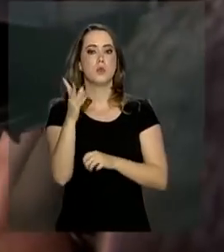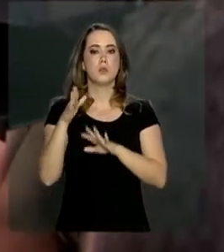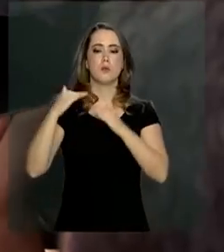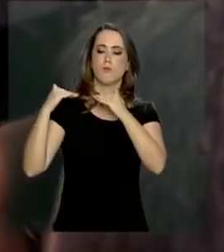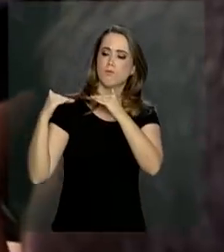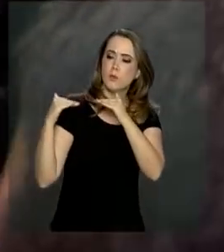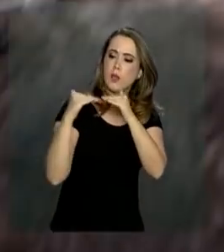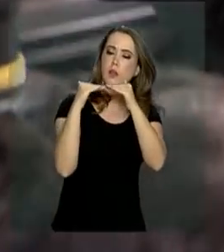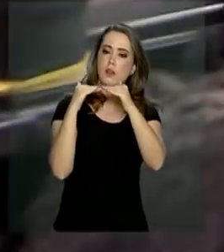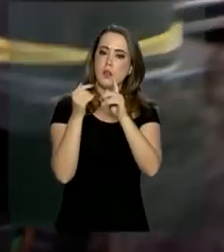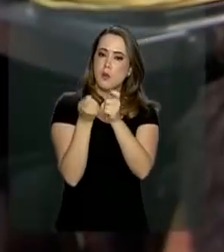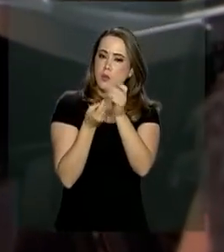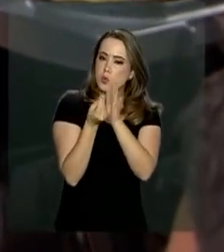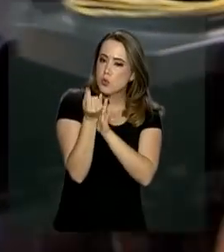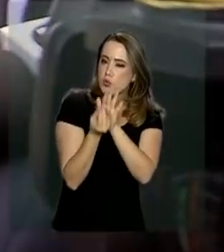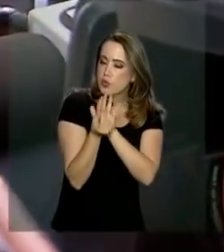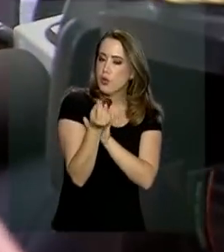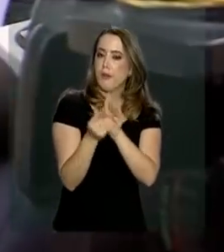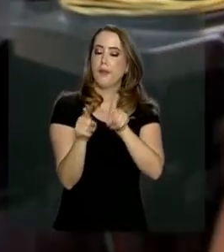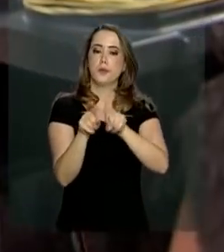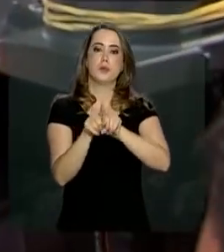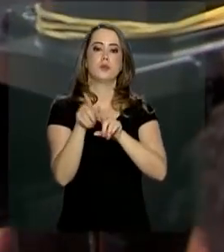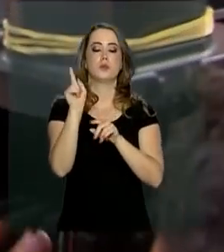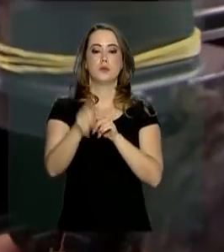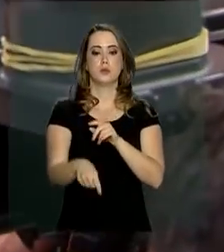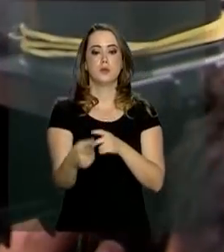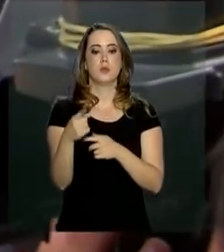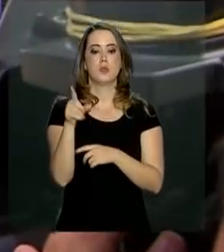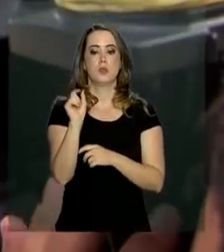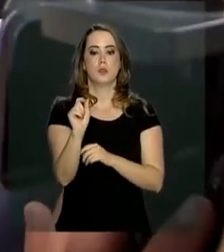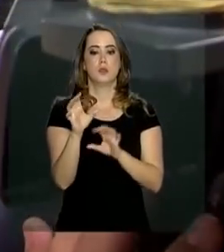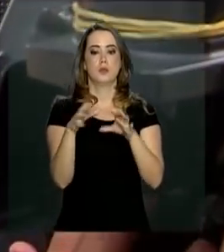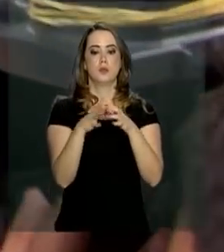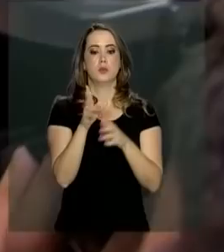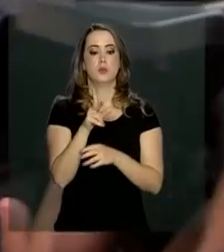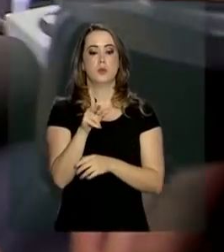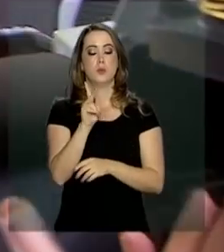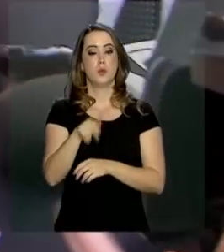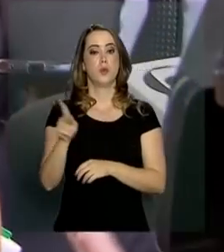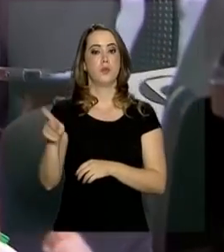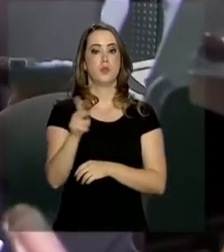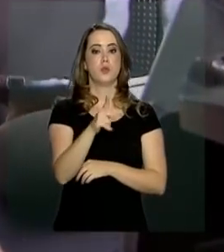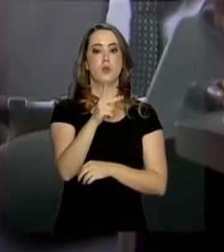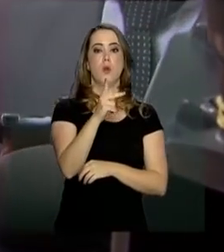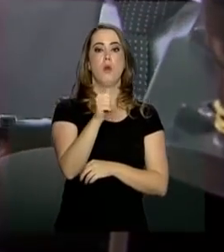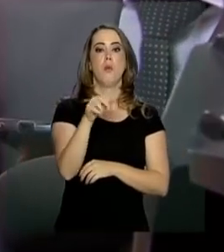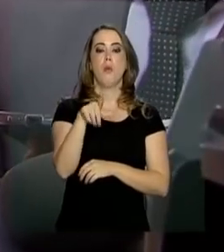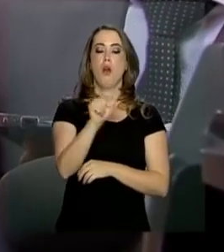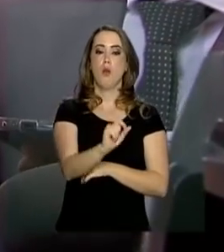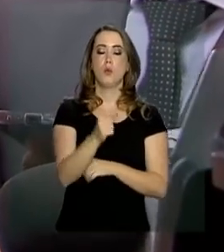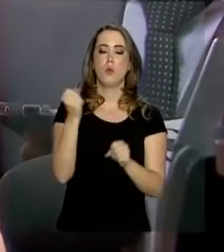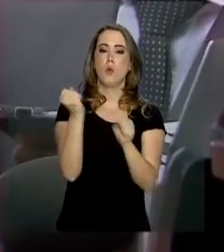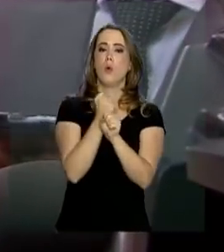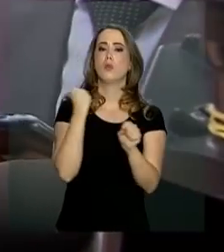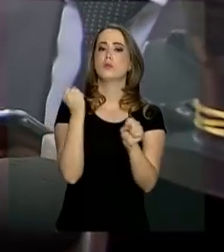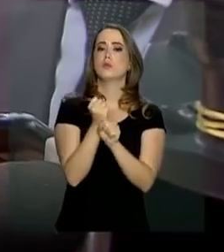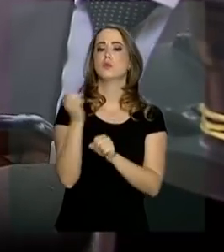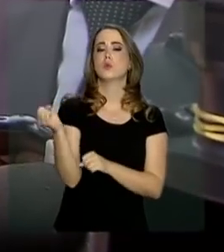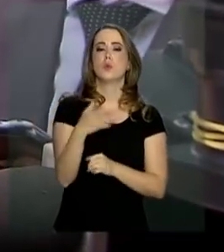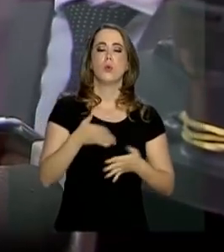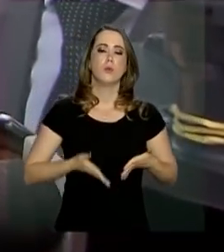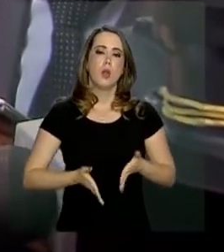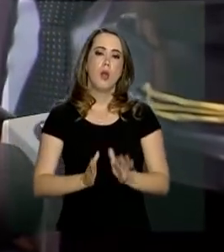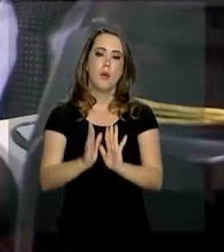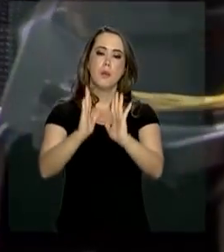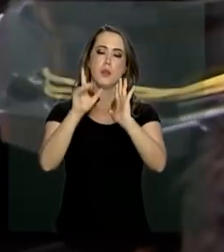equilíbrio fiscal. E vamos também, isso é algo que o professor Paulo Guedes vem falando há muito tempo, construir um novo